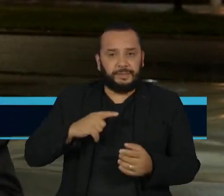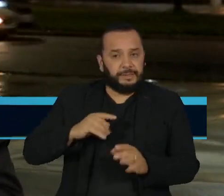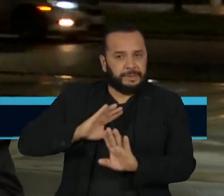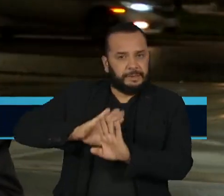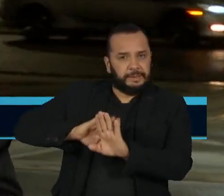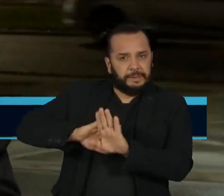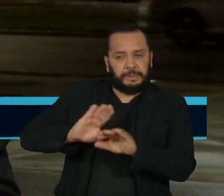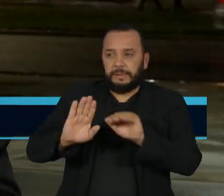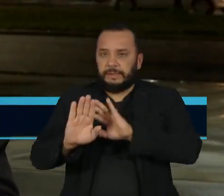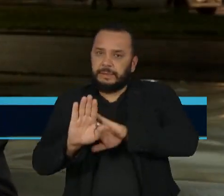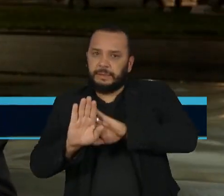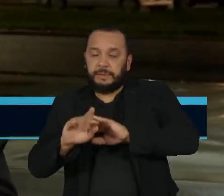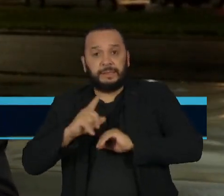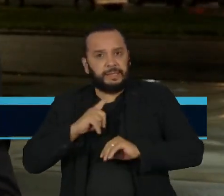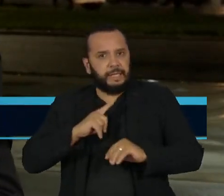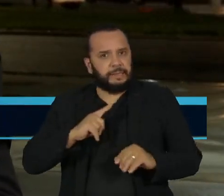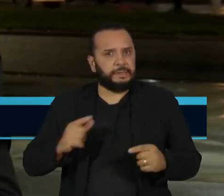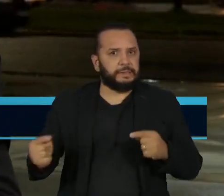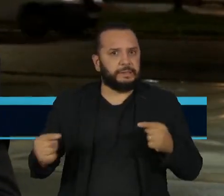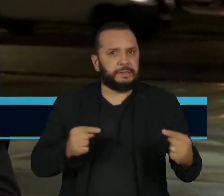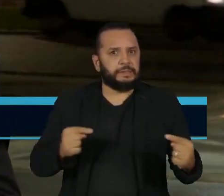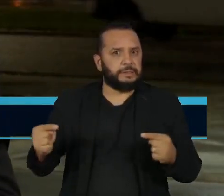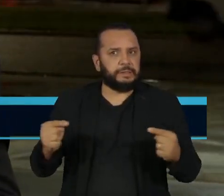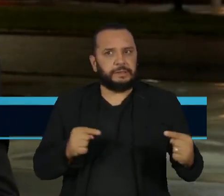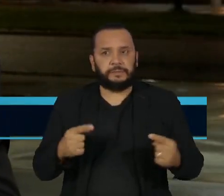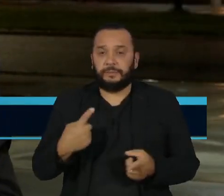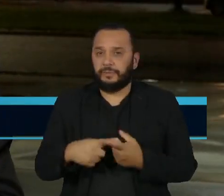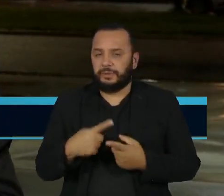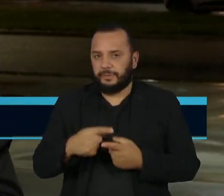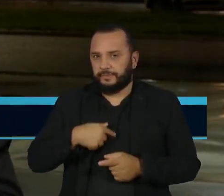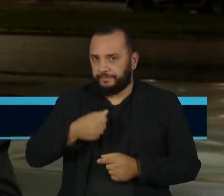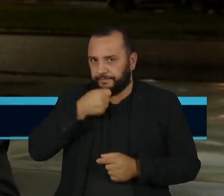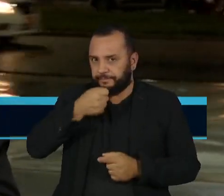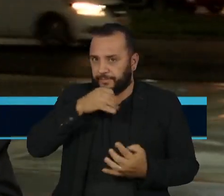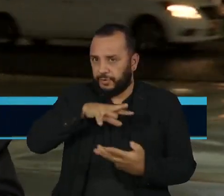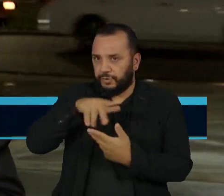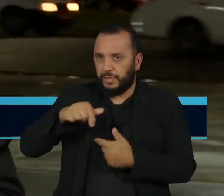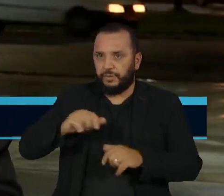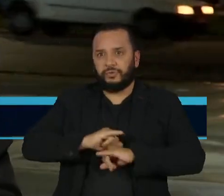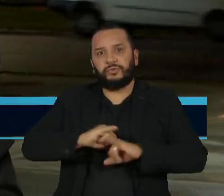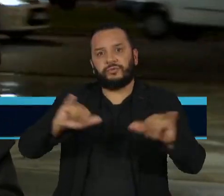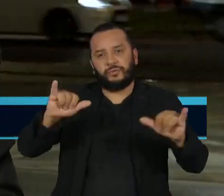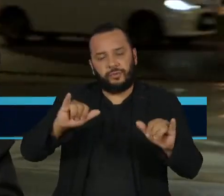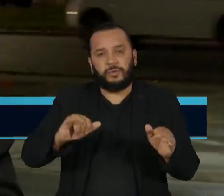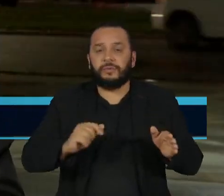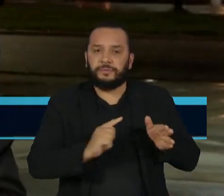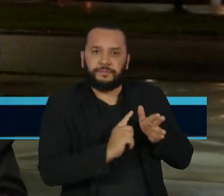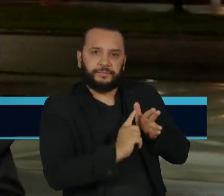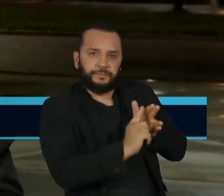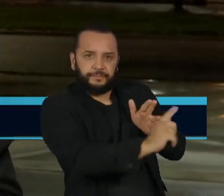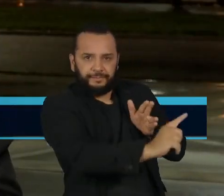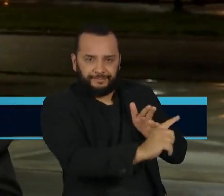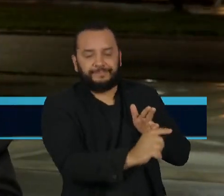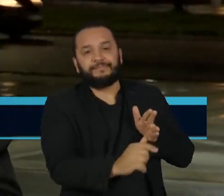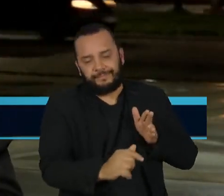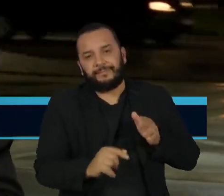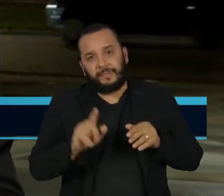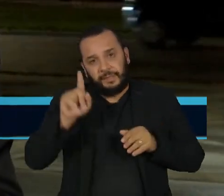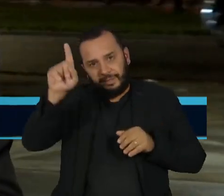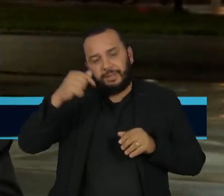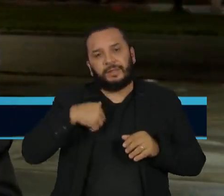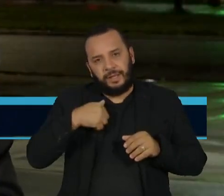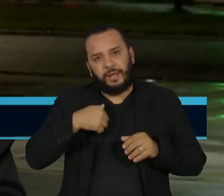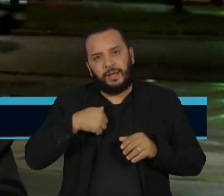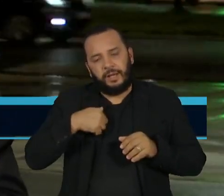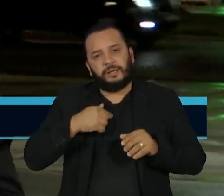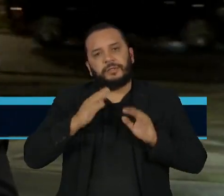também foi tensionada nesta semana, depois que a imprensa internacional divulgou que os Emirados Árabes Unidos, anfitriões da COP e um